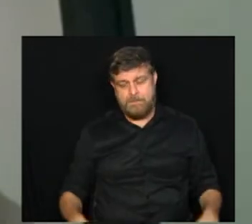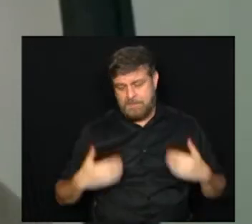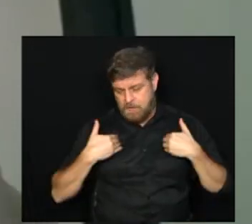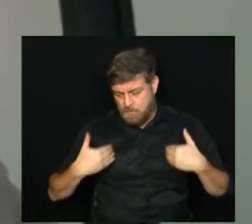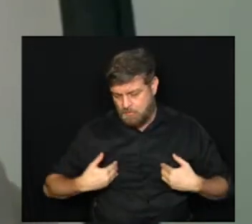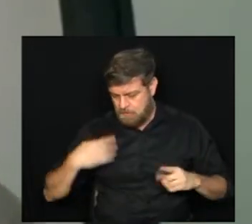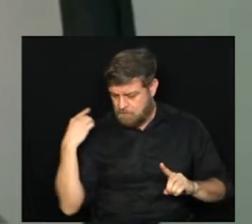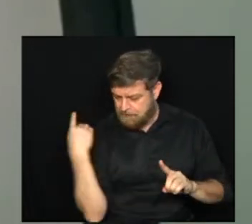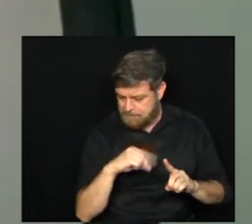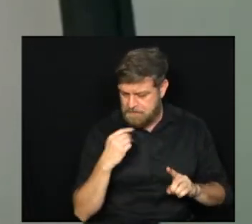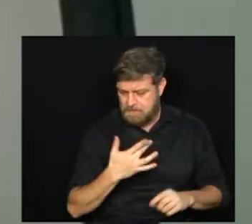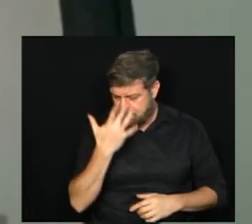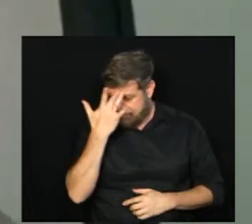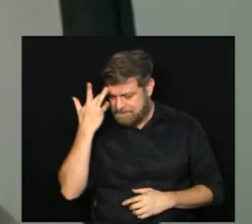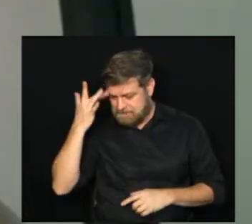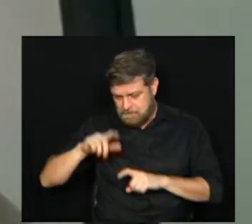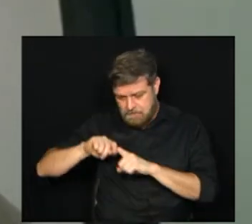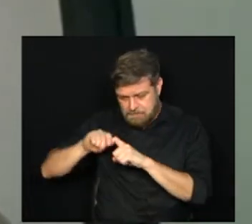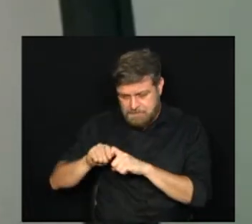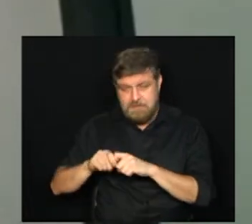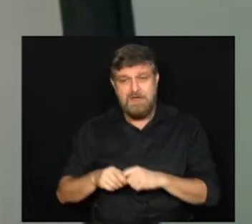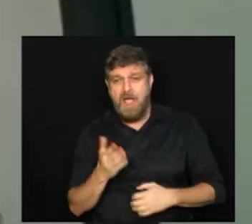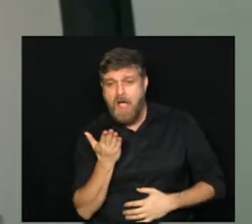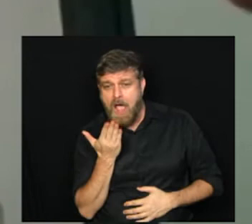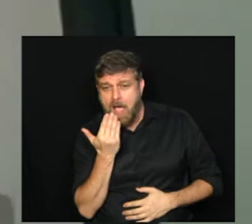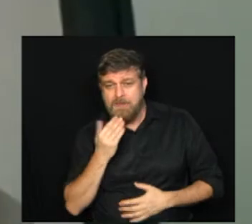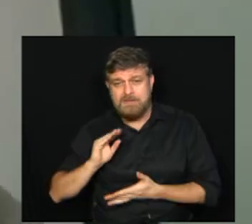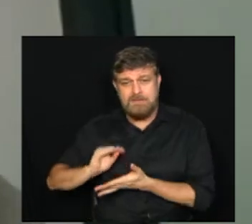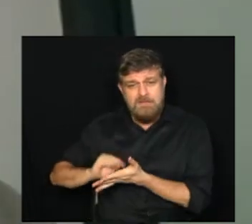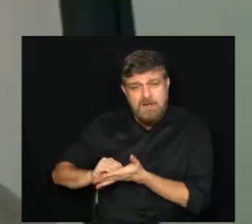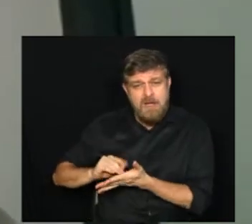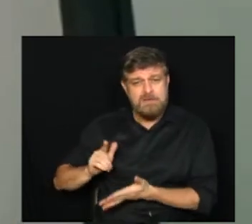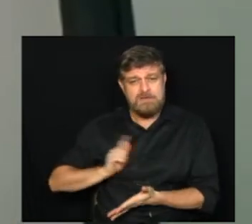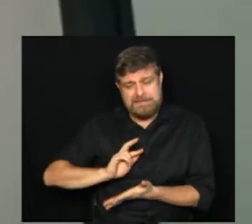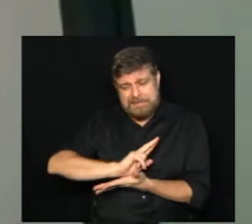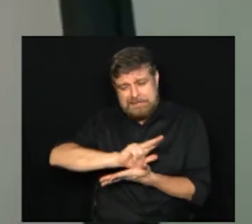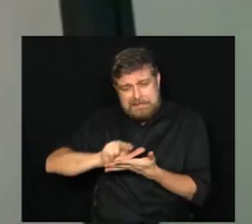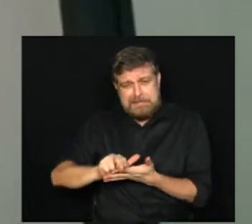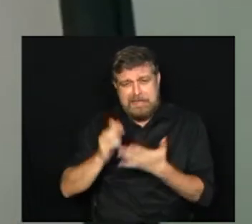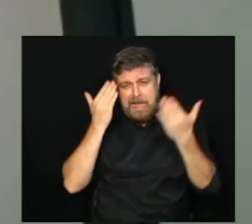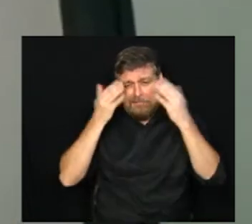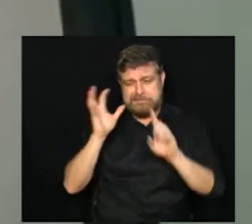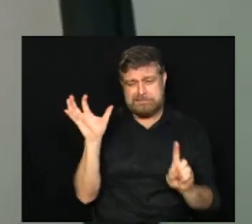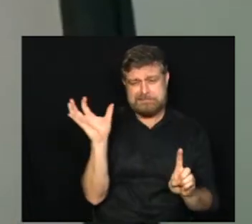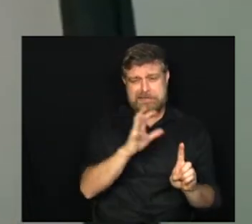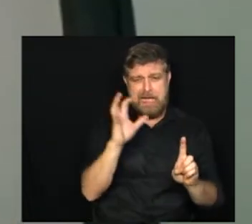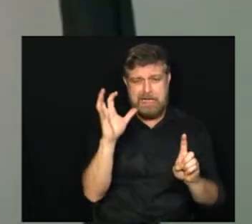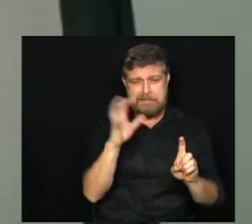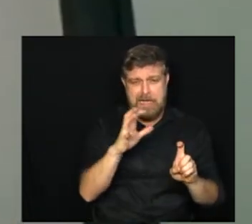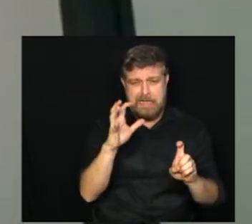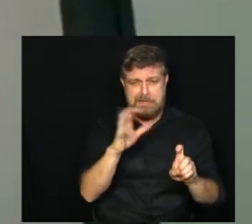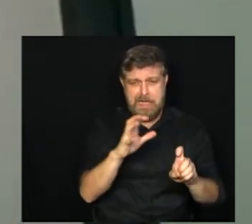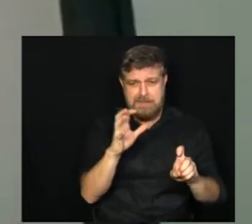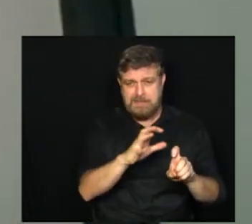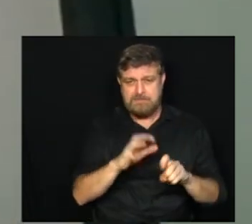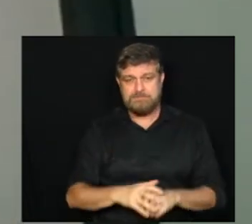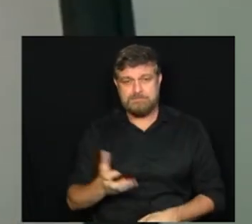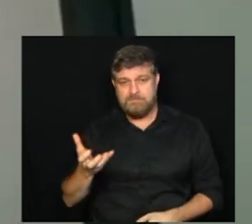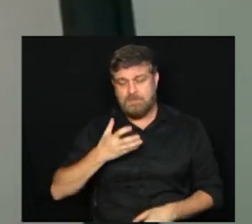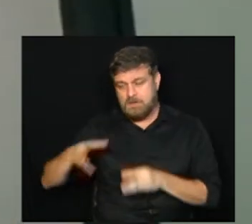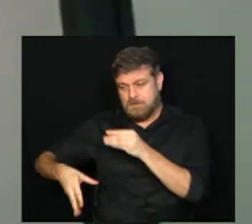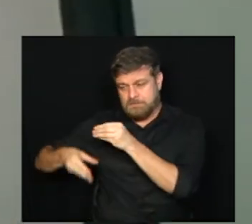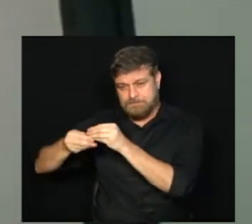seja intelectual, seja alimentar, seja psicológico. Então, só queria fazer essa